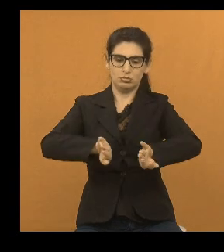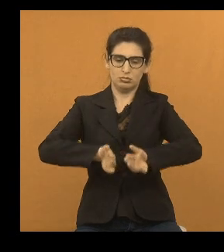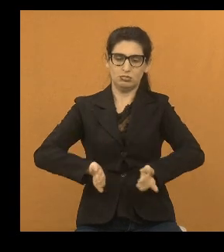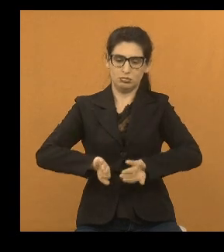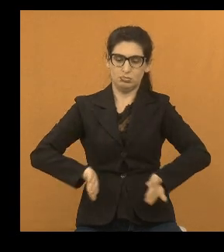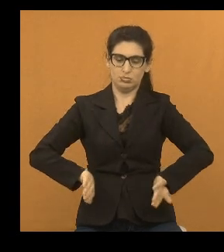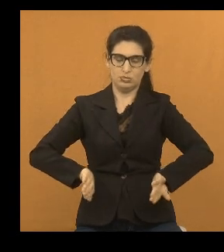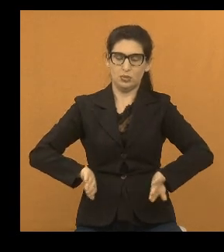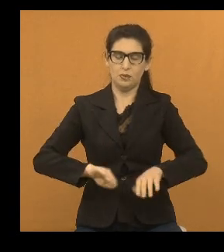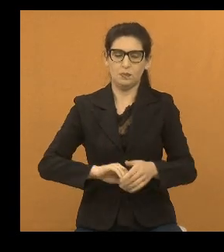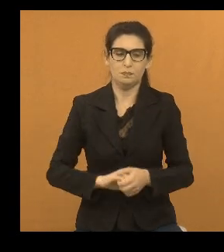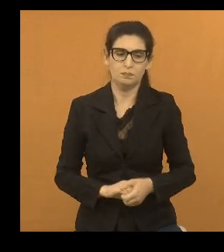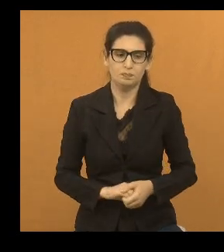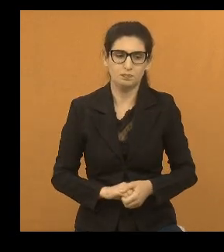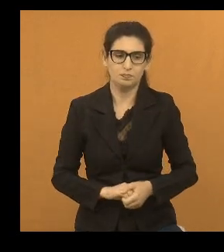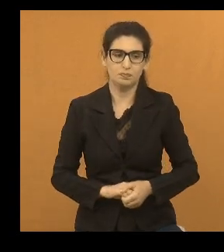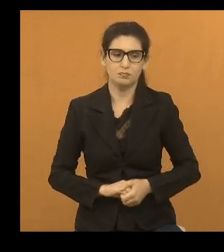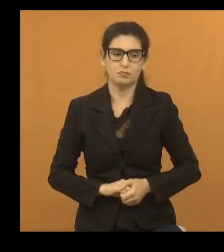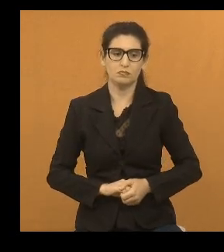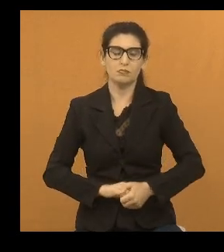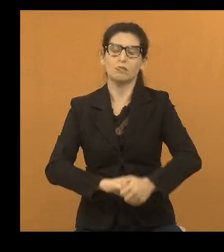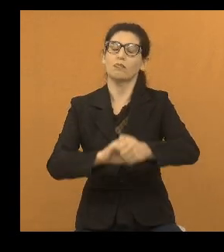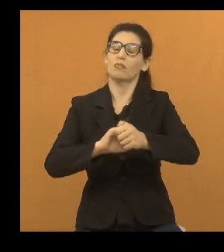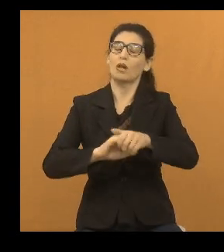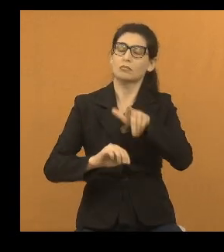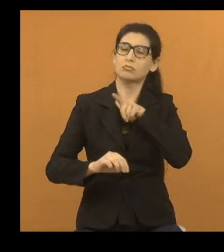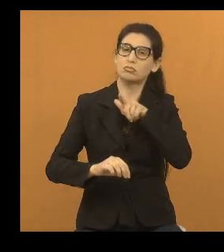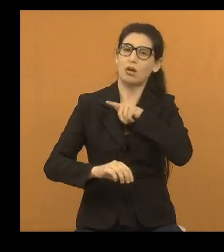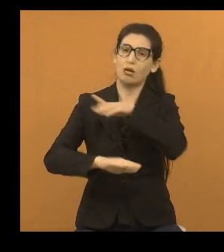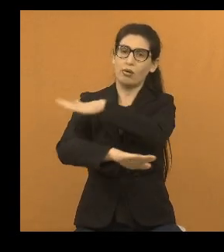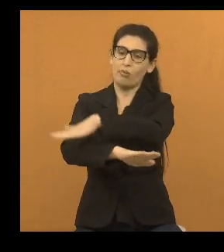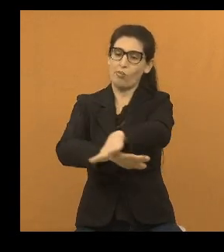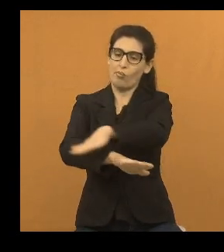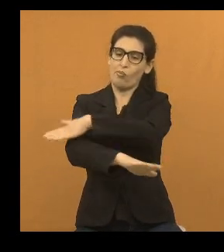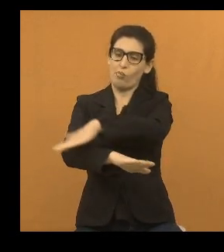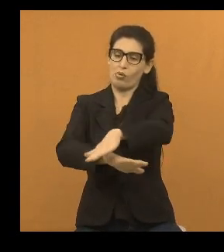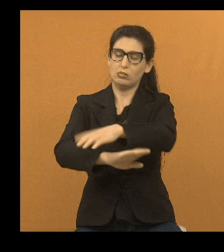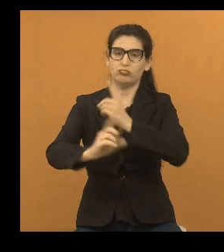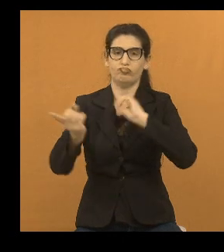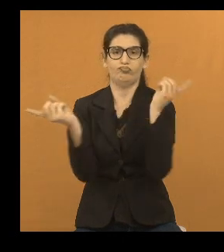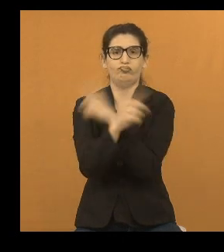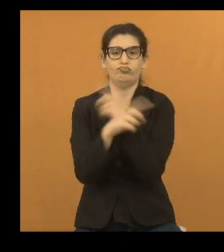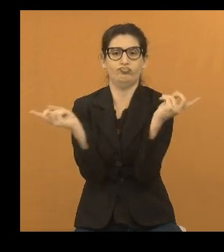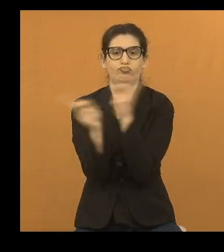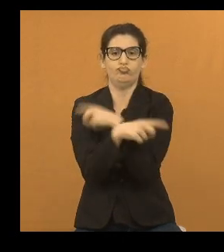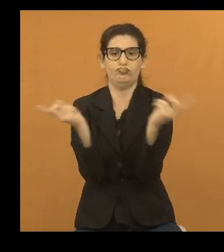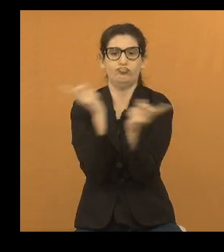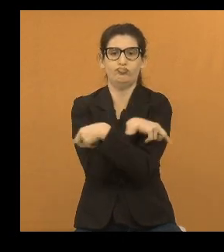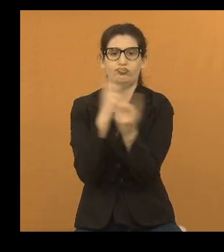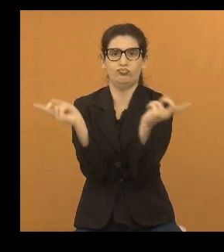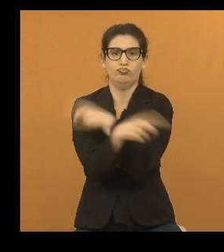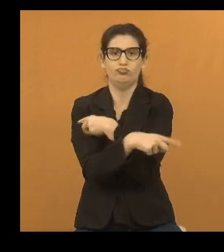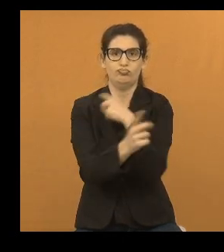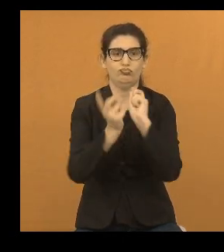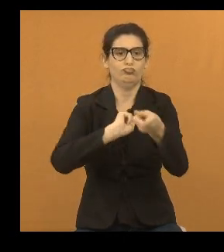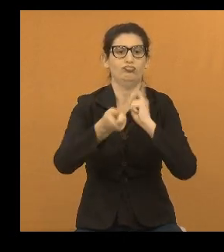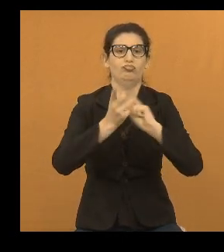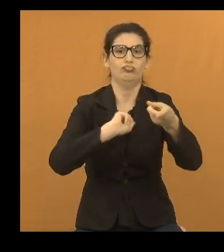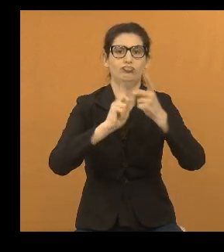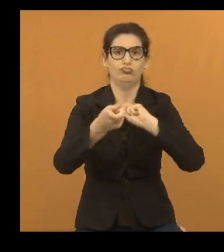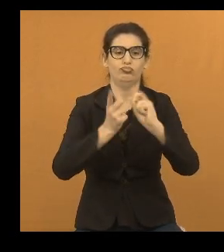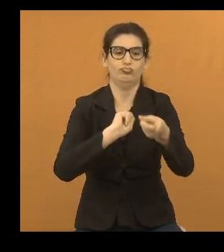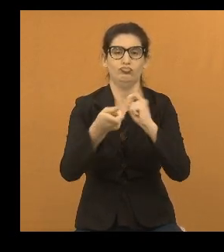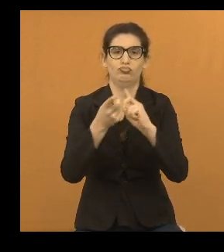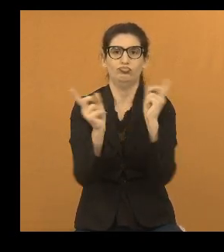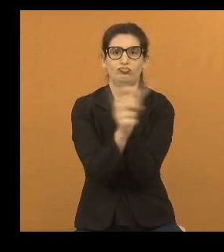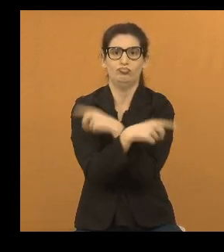considerando os eixos viários, e uma característica é as principais rodovias que nós temos cortando o